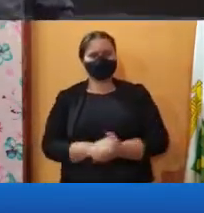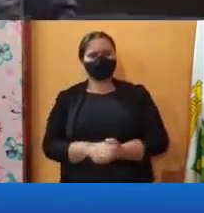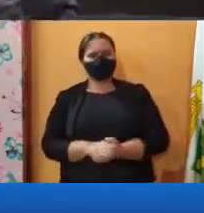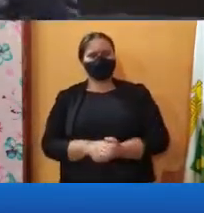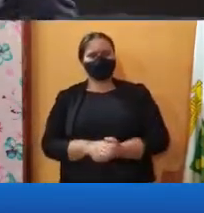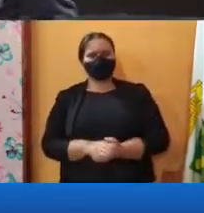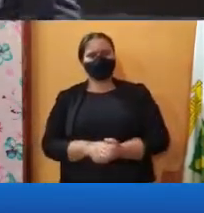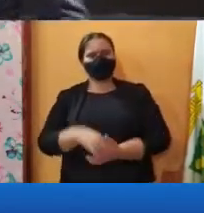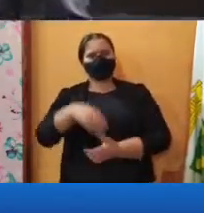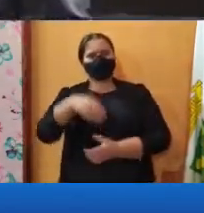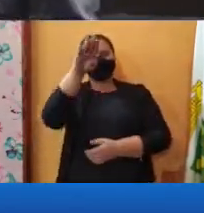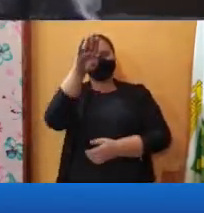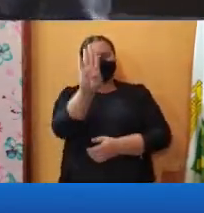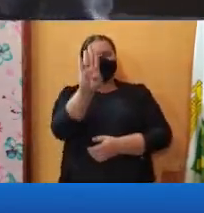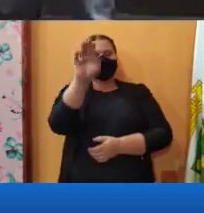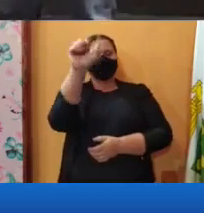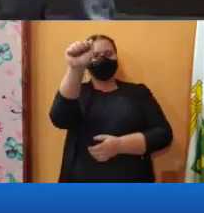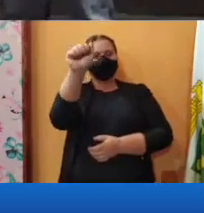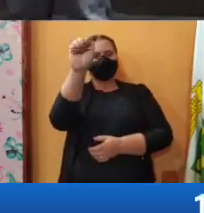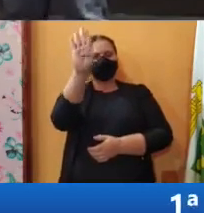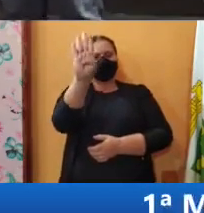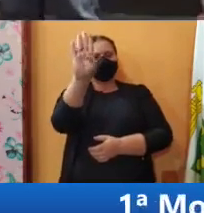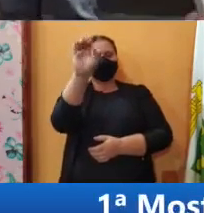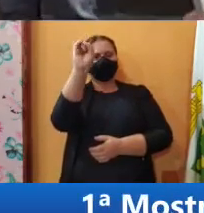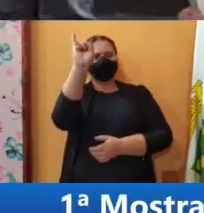Fábio André.